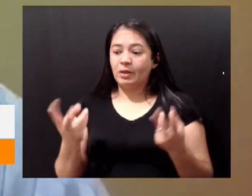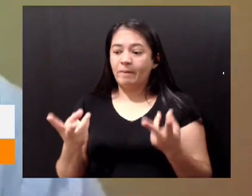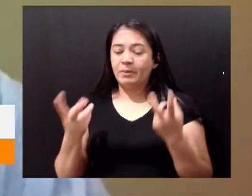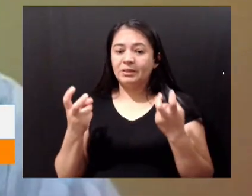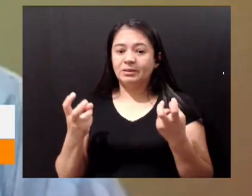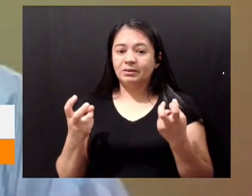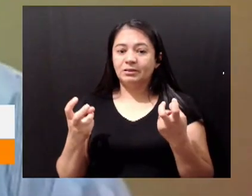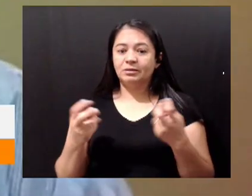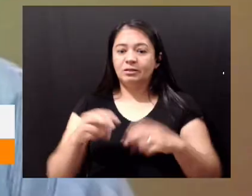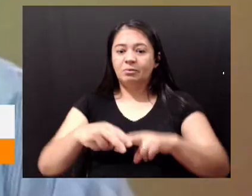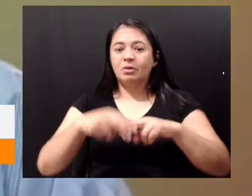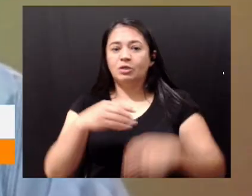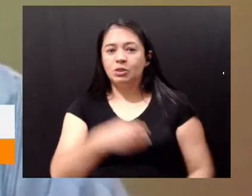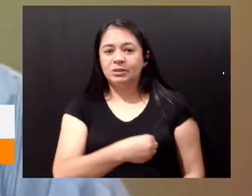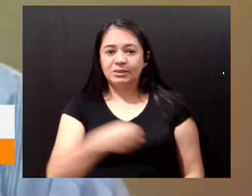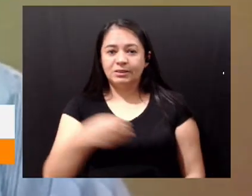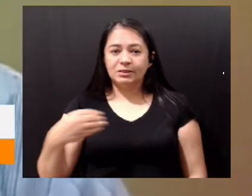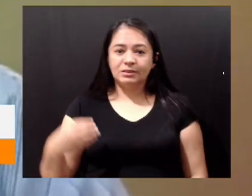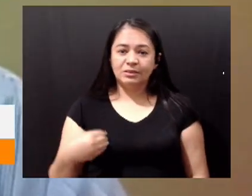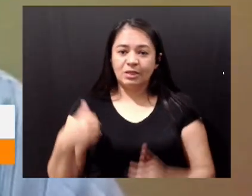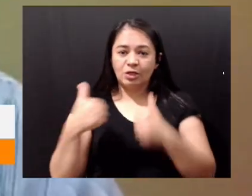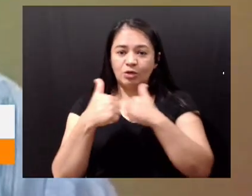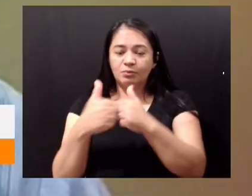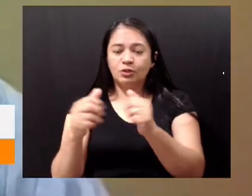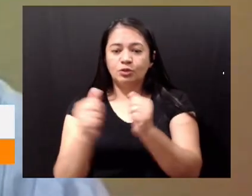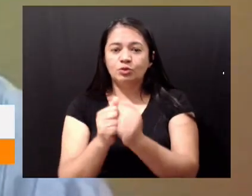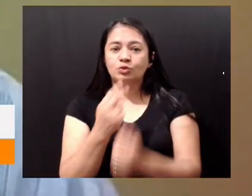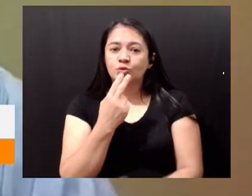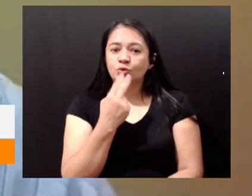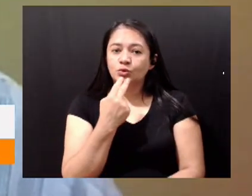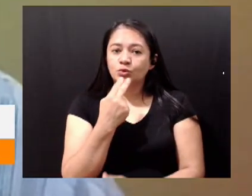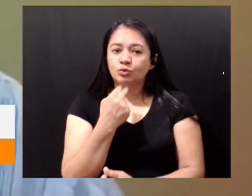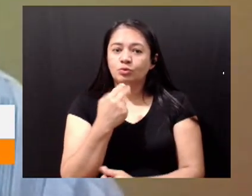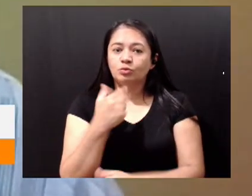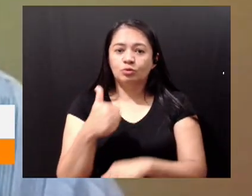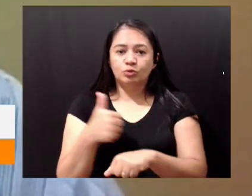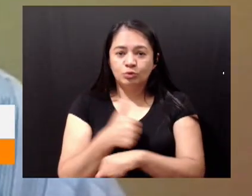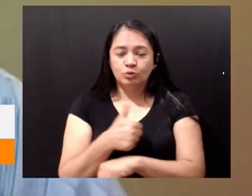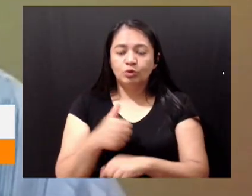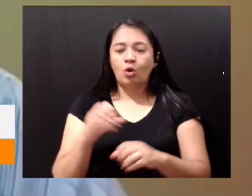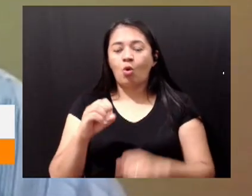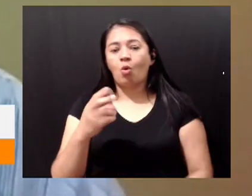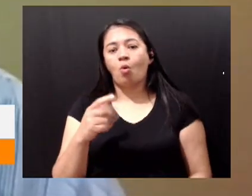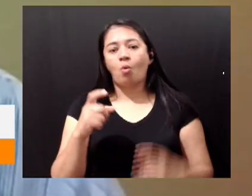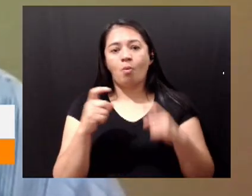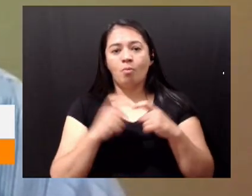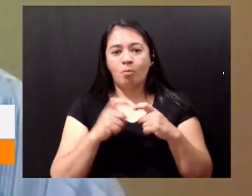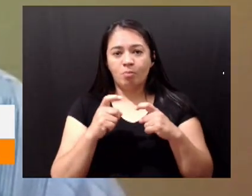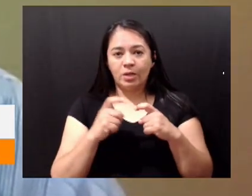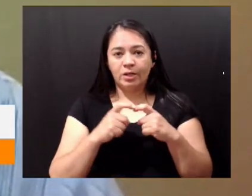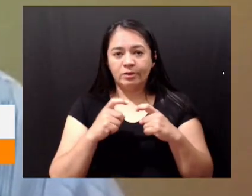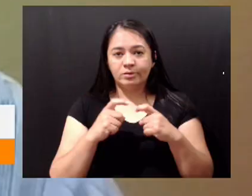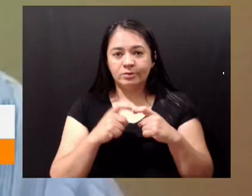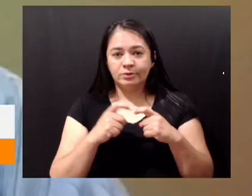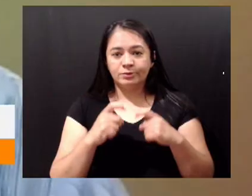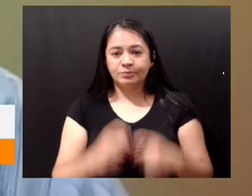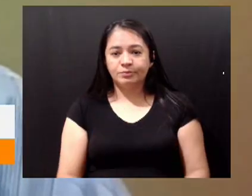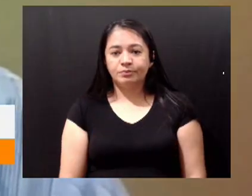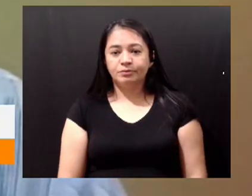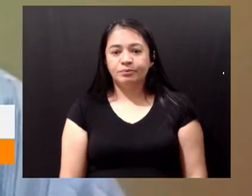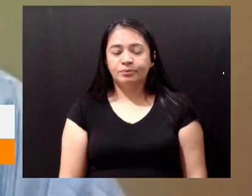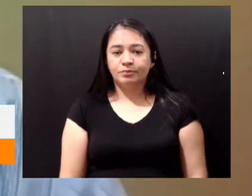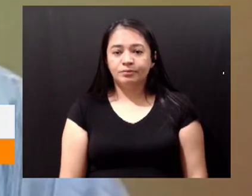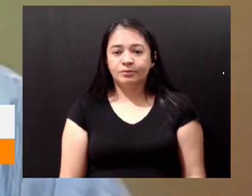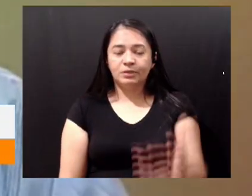exames, acompanhado por nutricionista, por médico, no caso, esqueci o especialista agora,